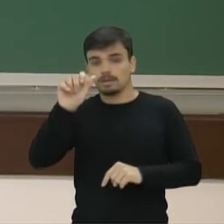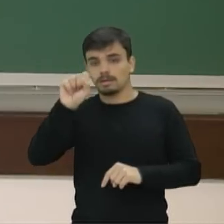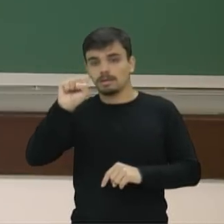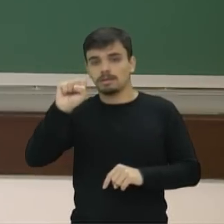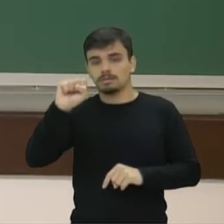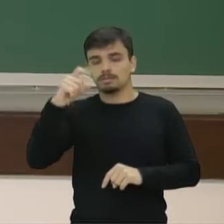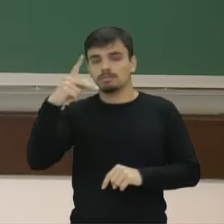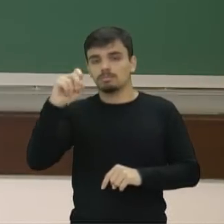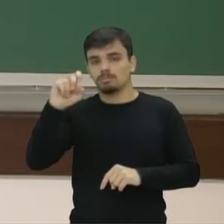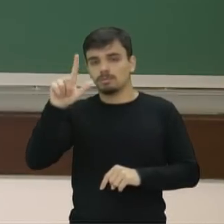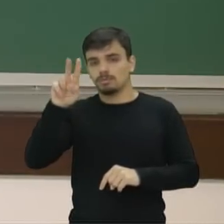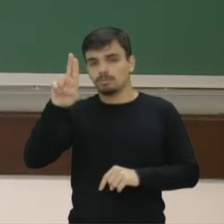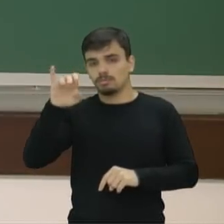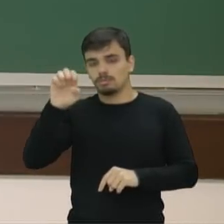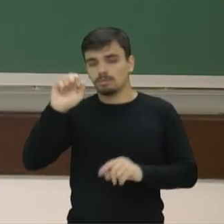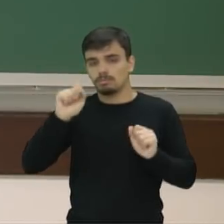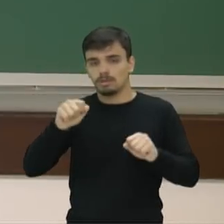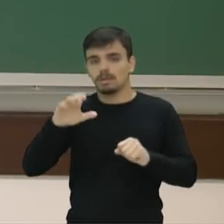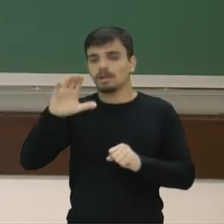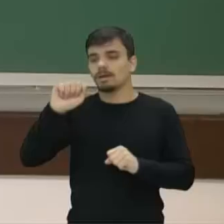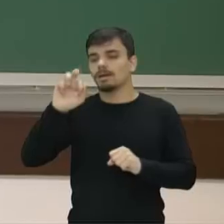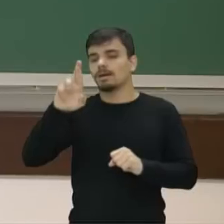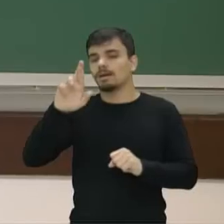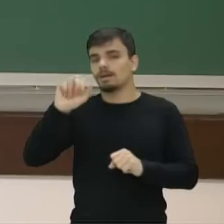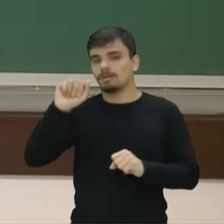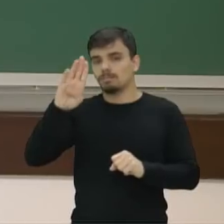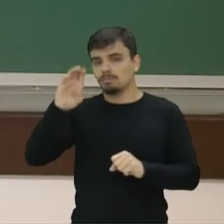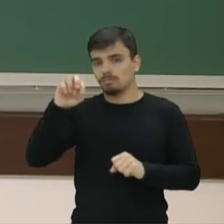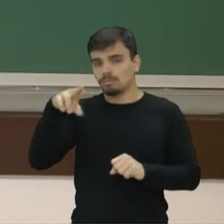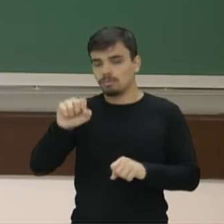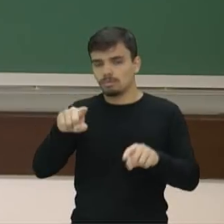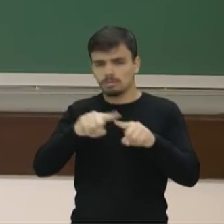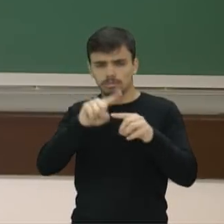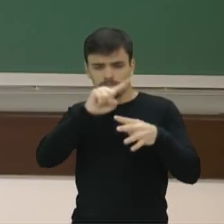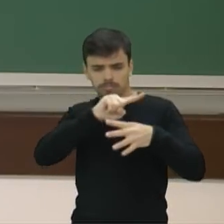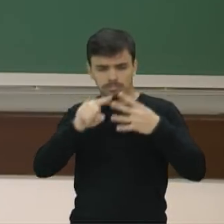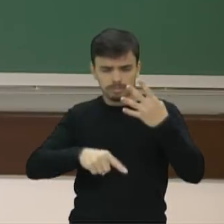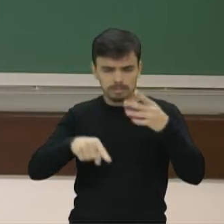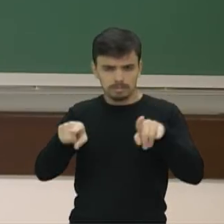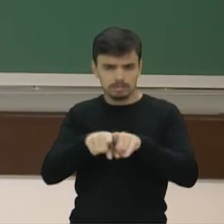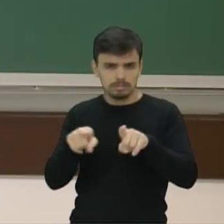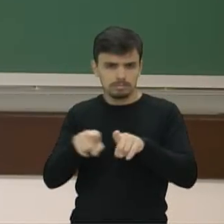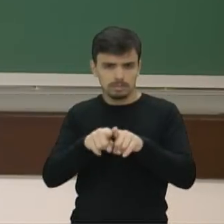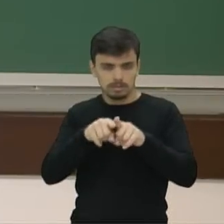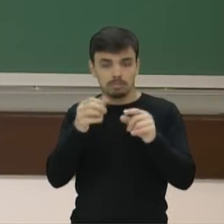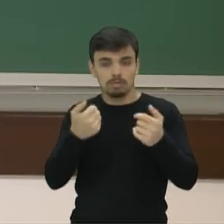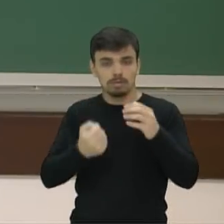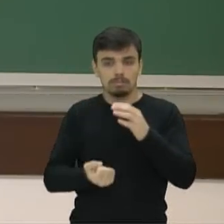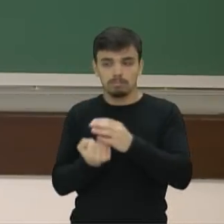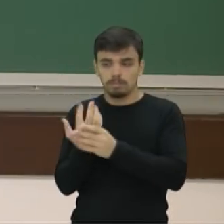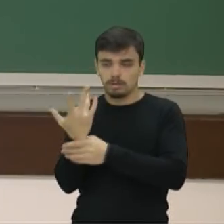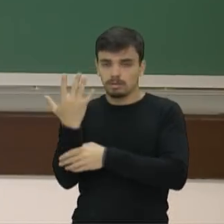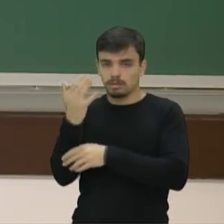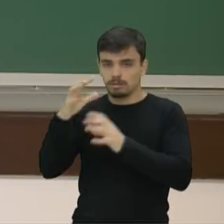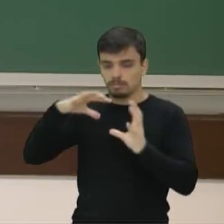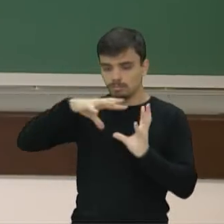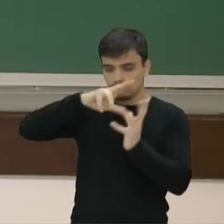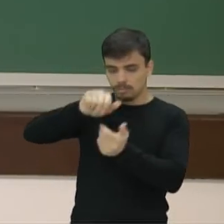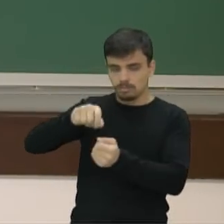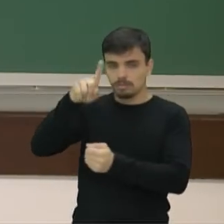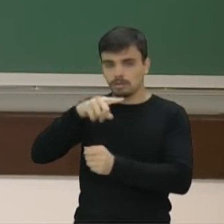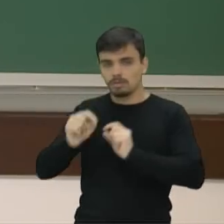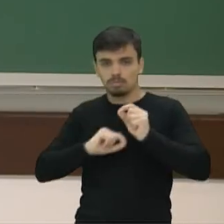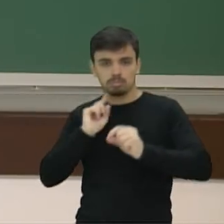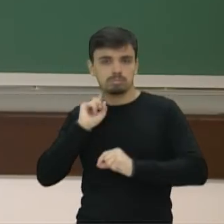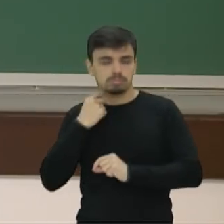a gente pode pensar no monóxido de carbono, no dióxido de carbono, em todos esses gases que, quando lançados na atmosfera, são